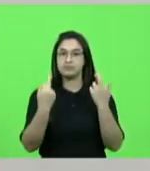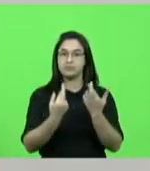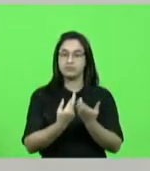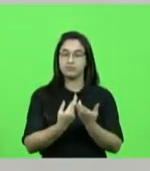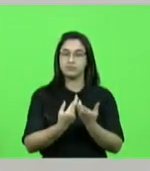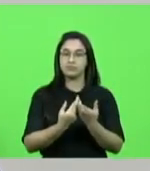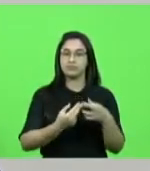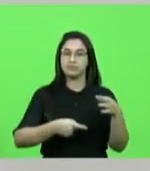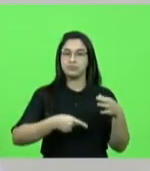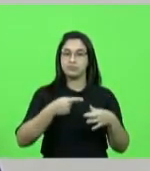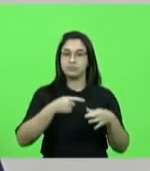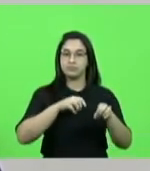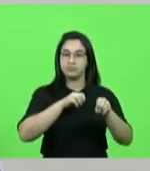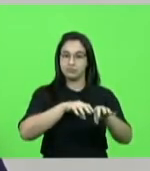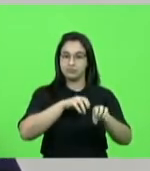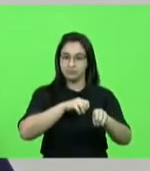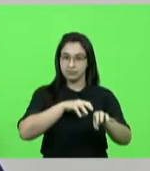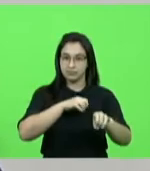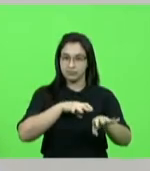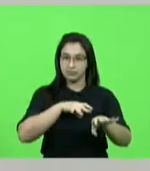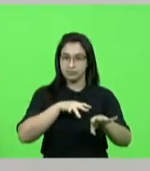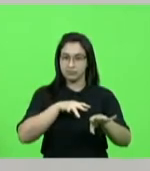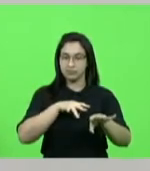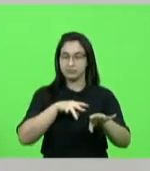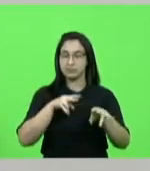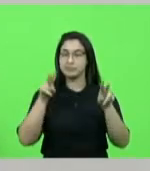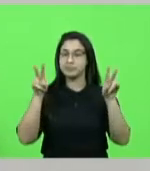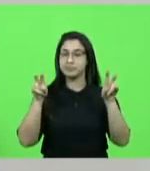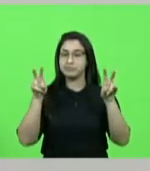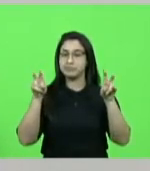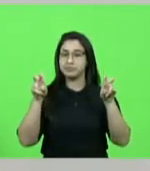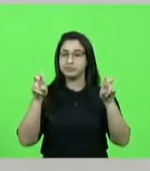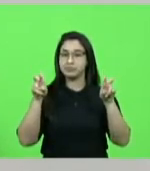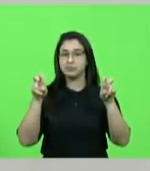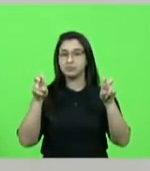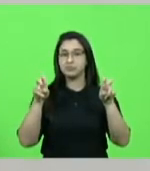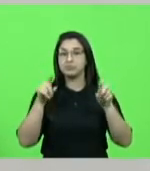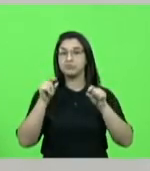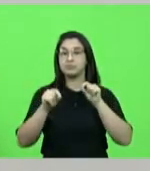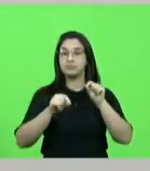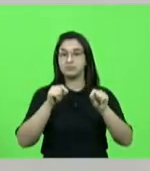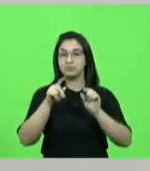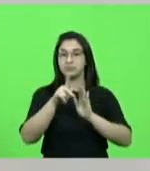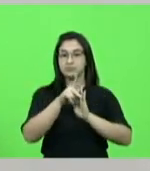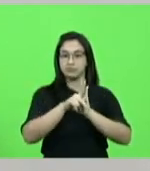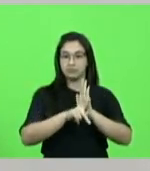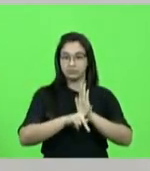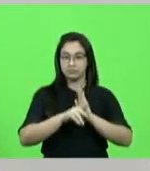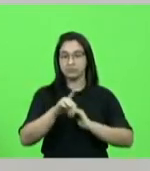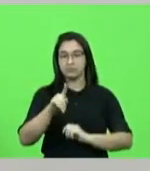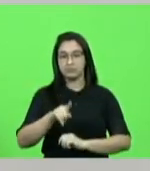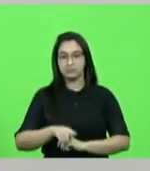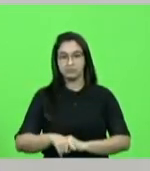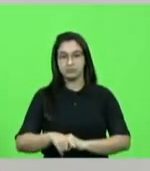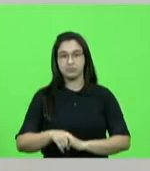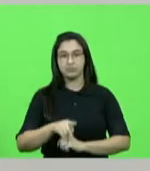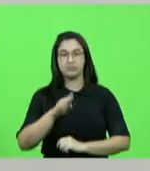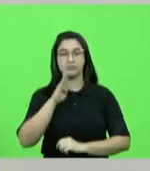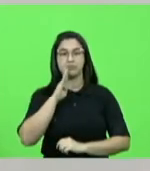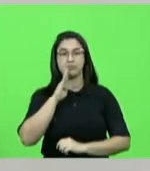o projeto em pauta, deputado Vicente Caro Preso, é o projeto do eminente deputado Bruno